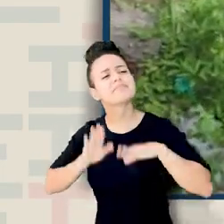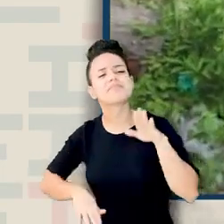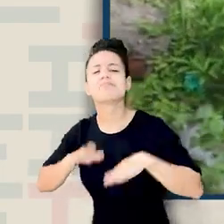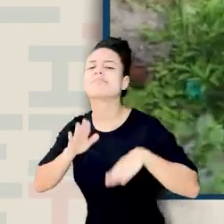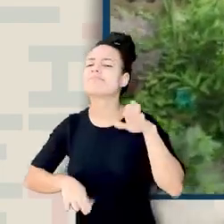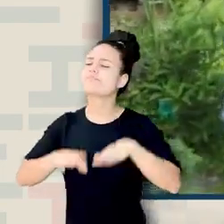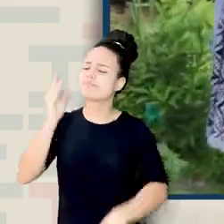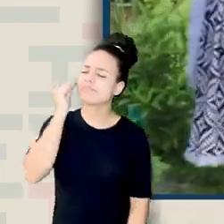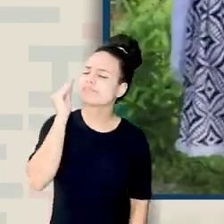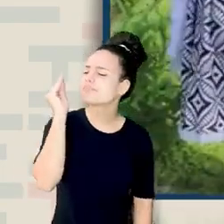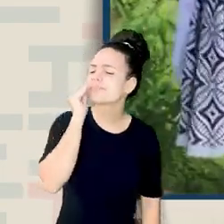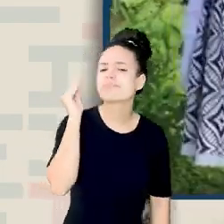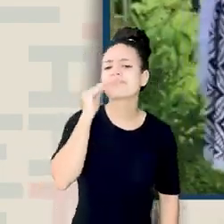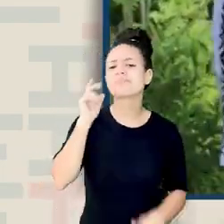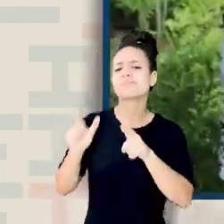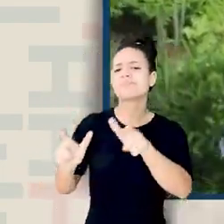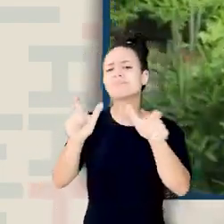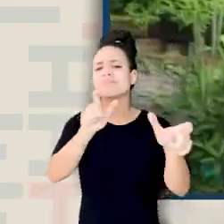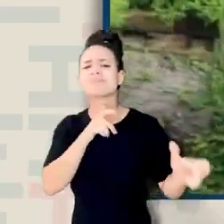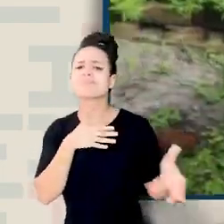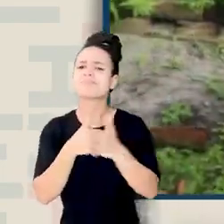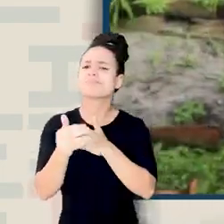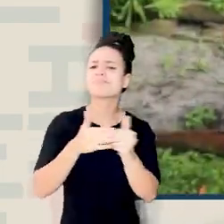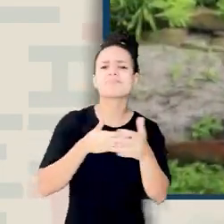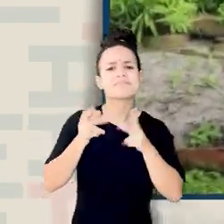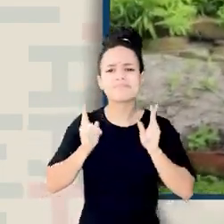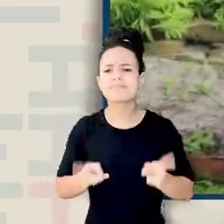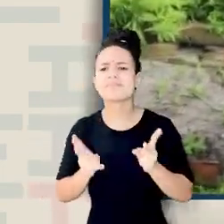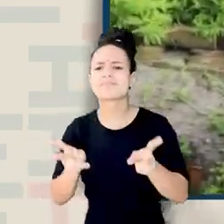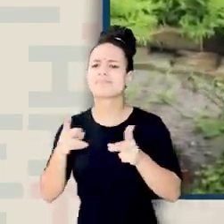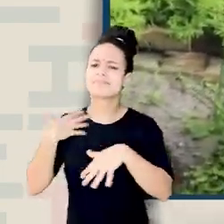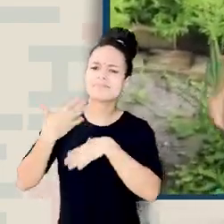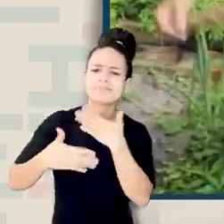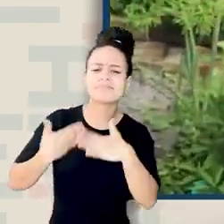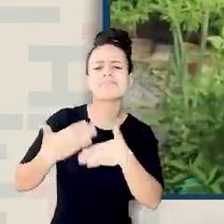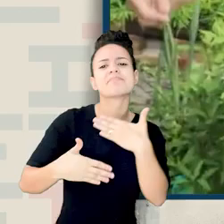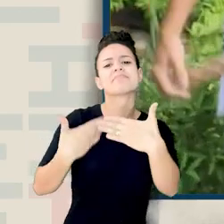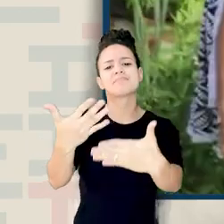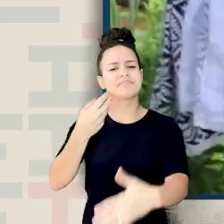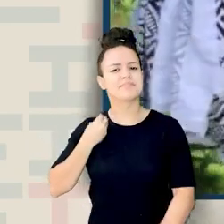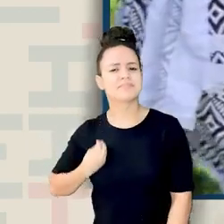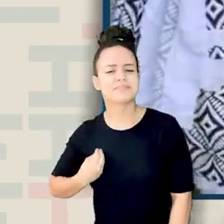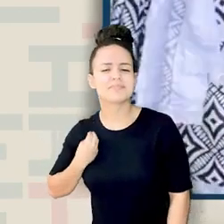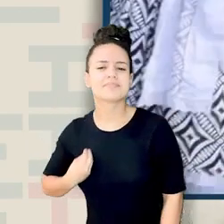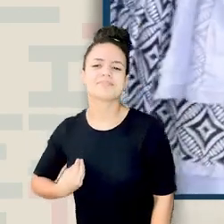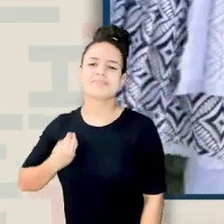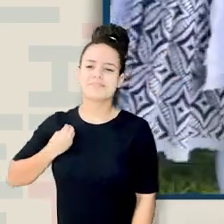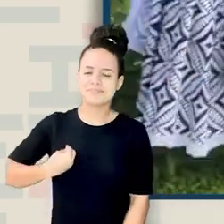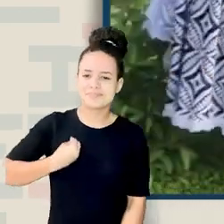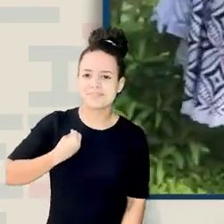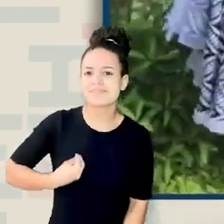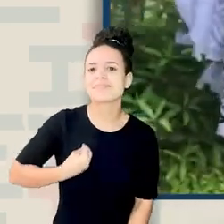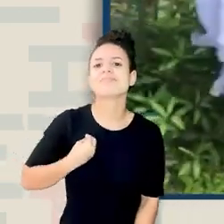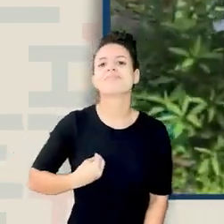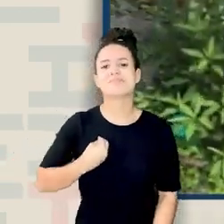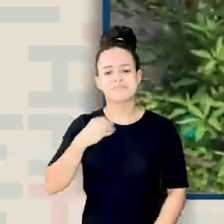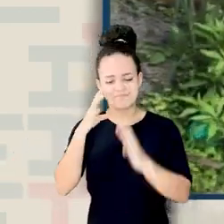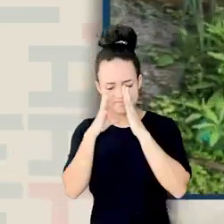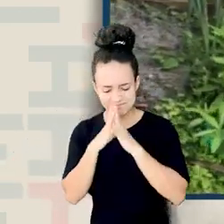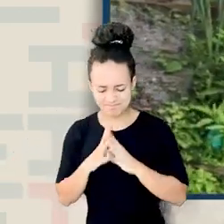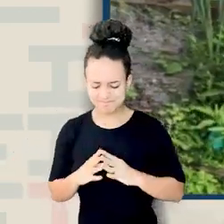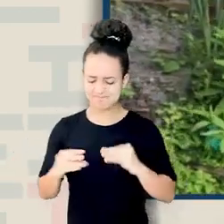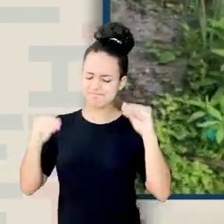dentro em qualquer lugar pra seguir e caminhar, viver e se curar.